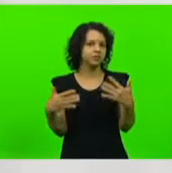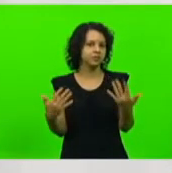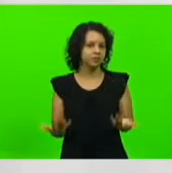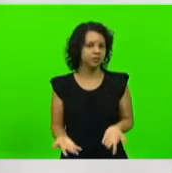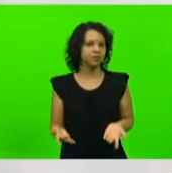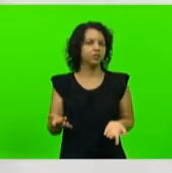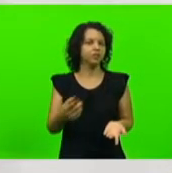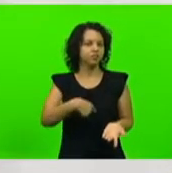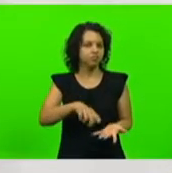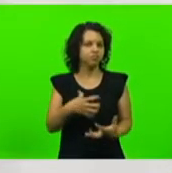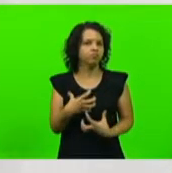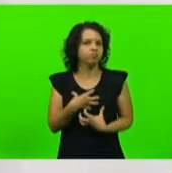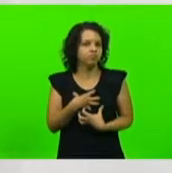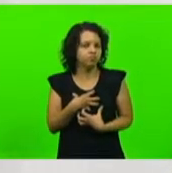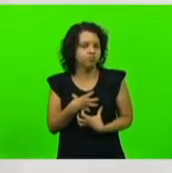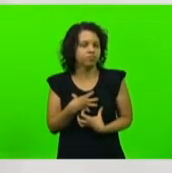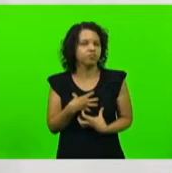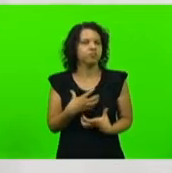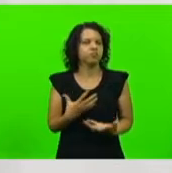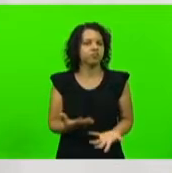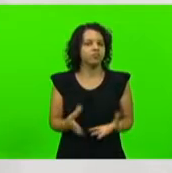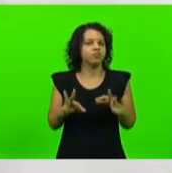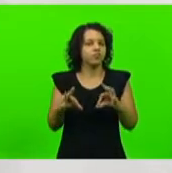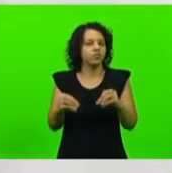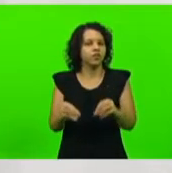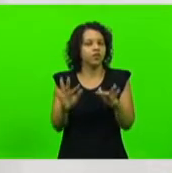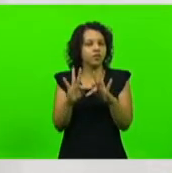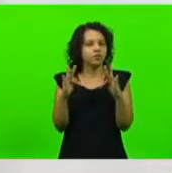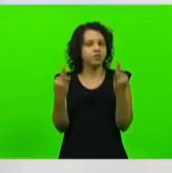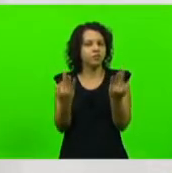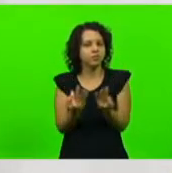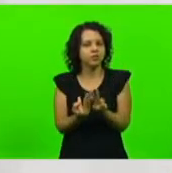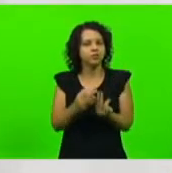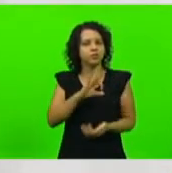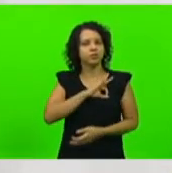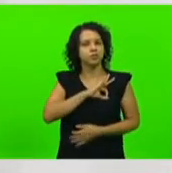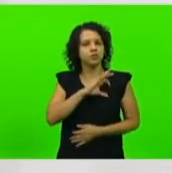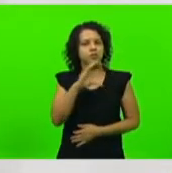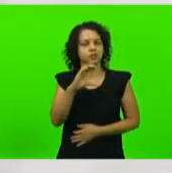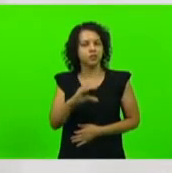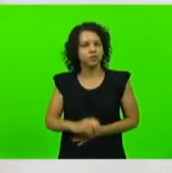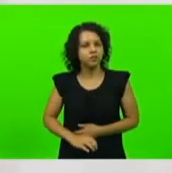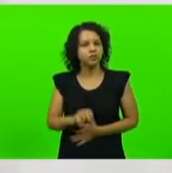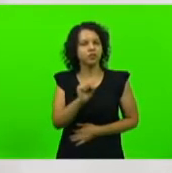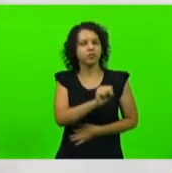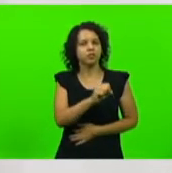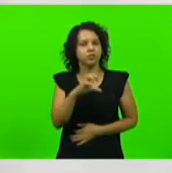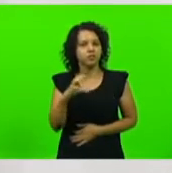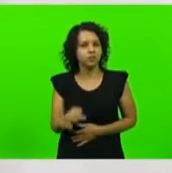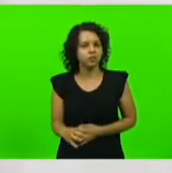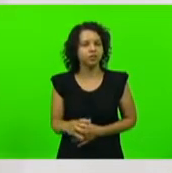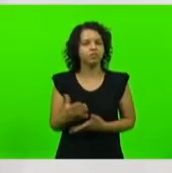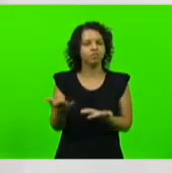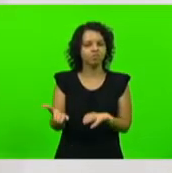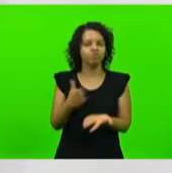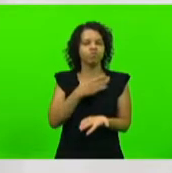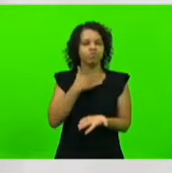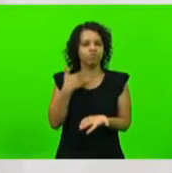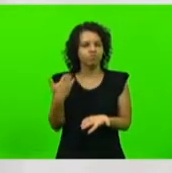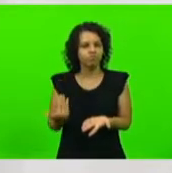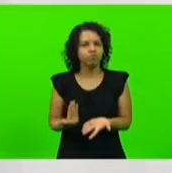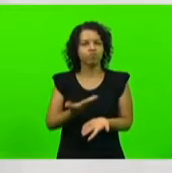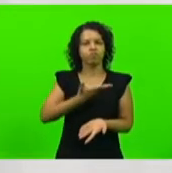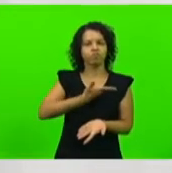nossos sentimentos a toda a família policial civil catarinense pela morte do nosso